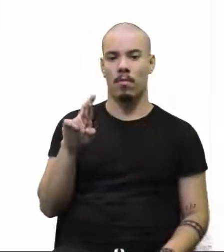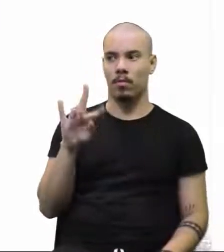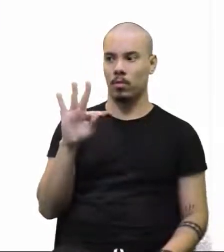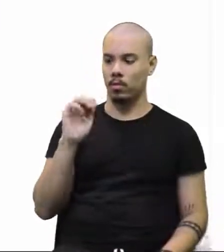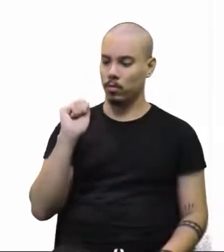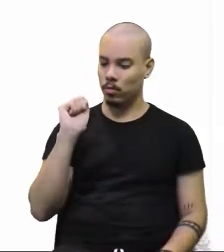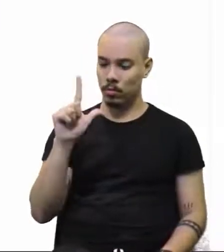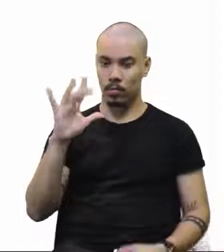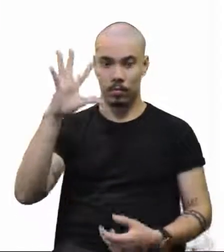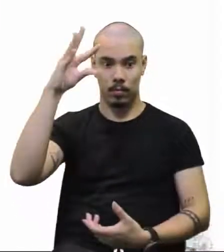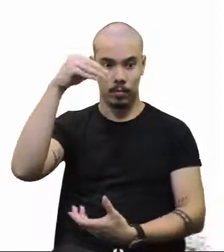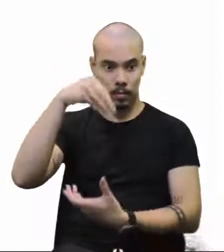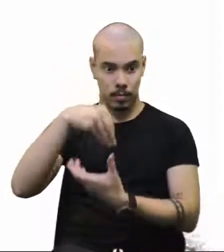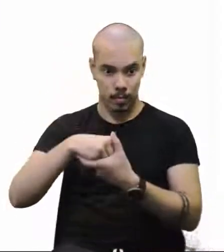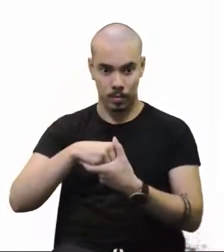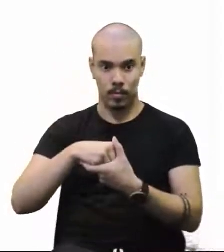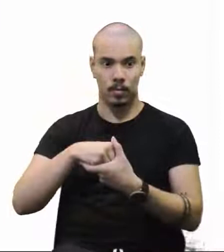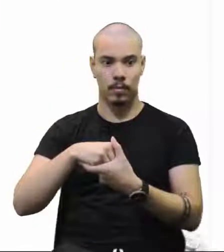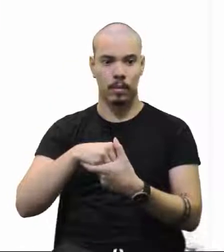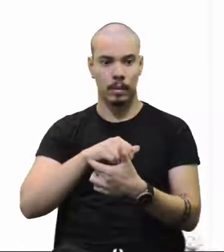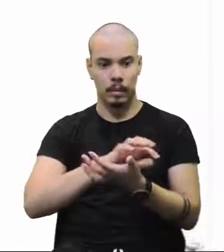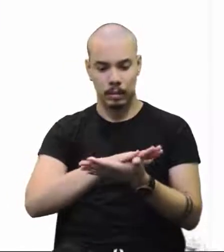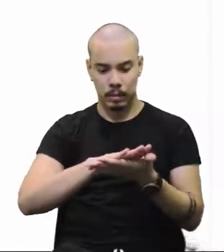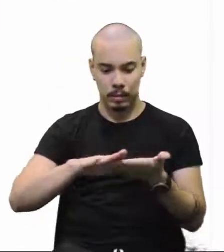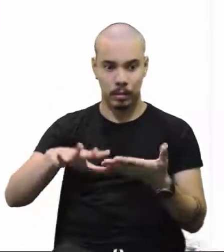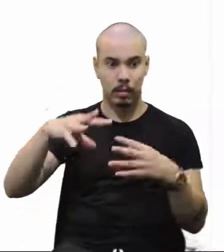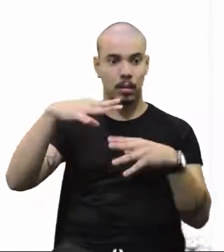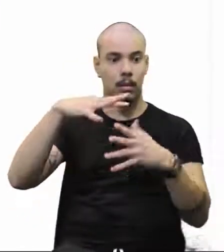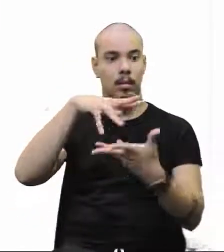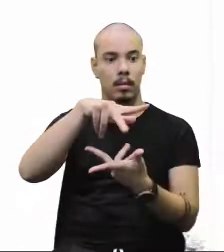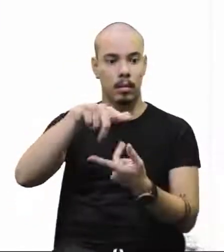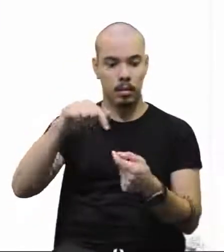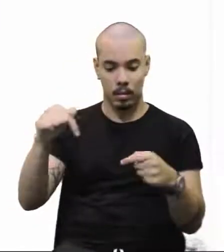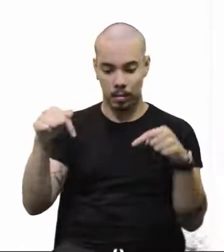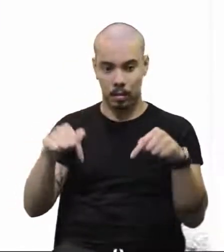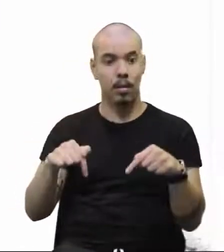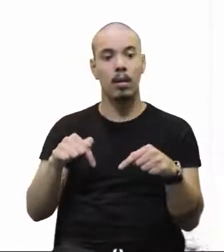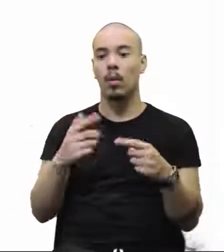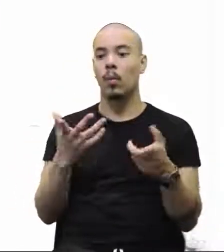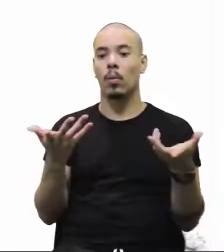indução magnética terrestre nesse local é de...